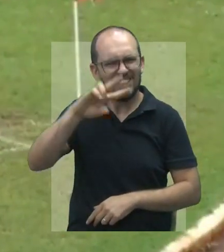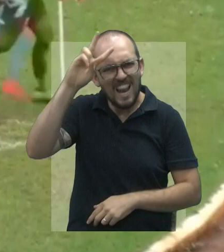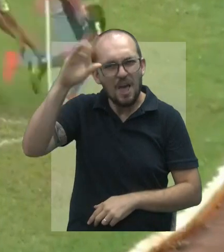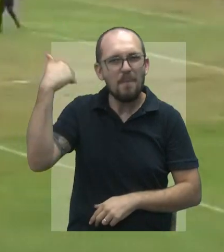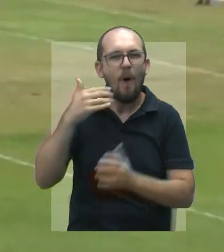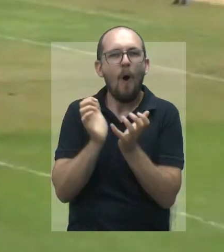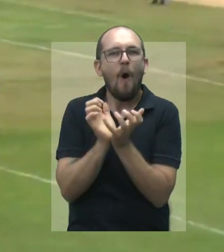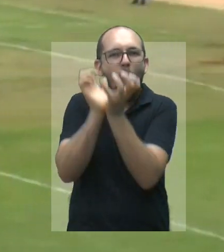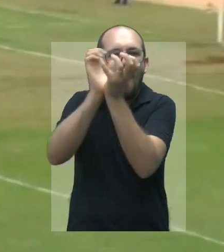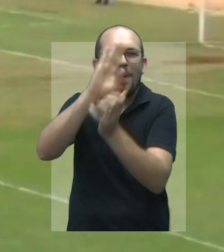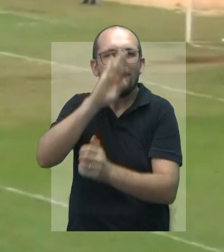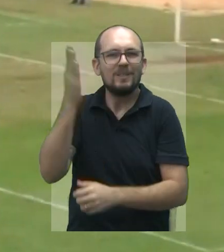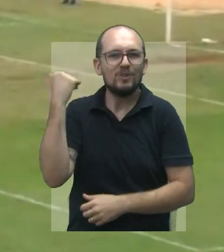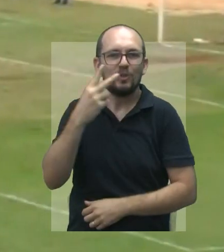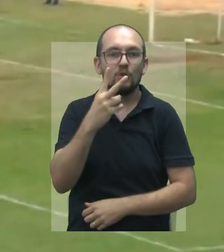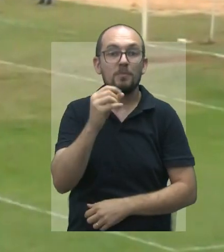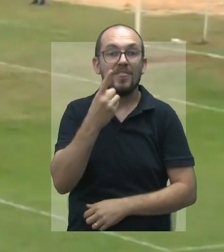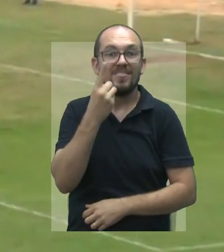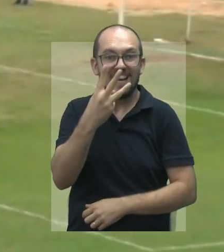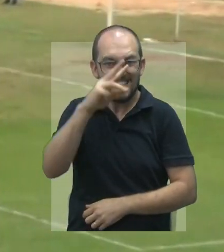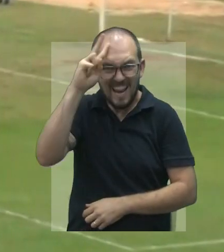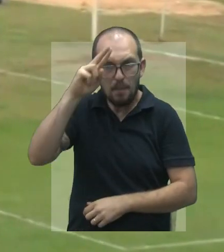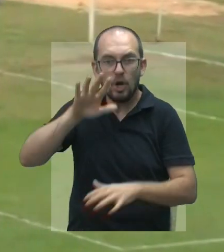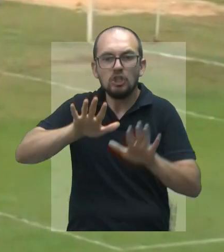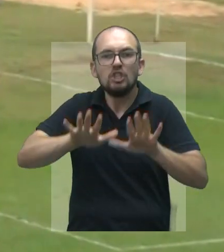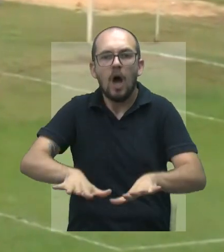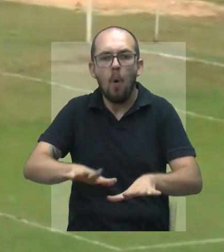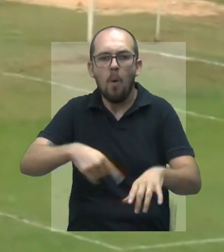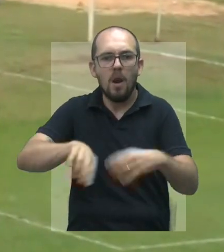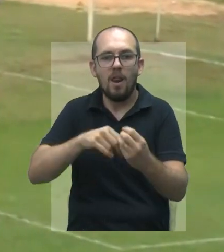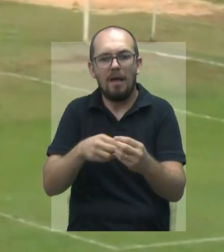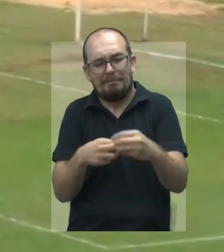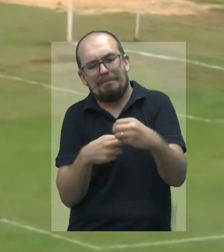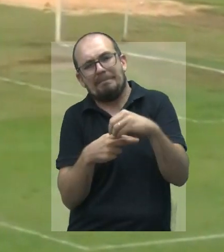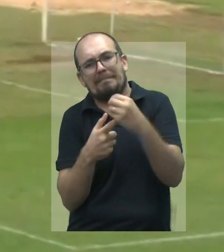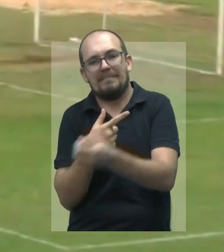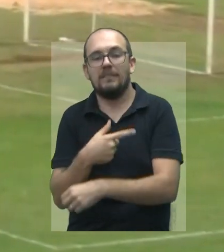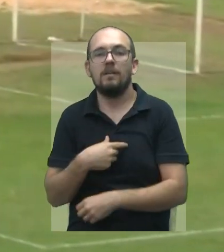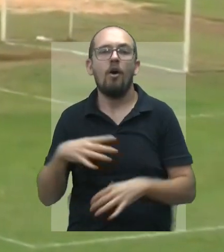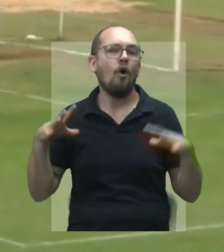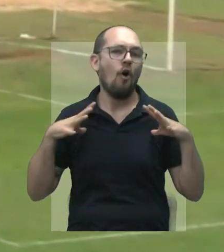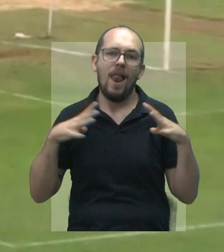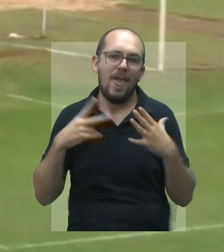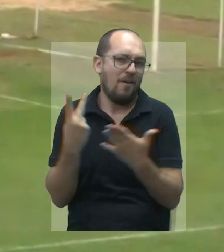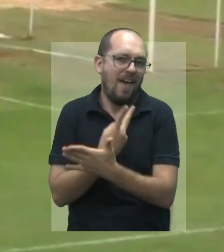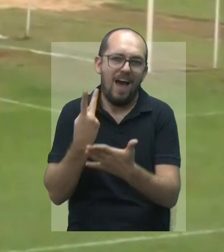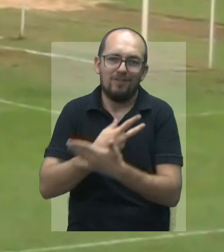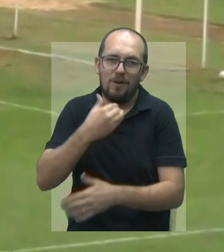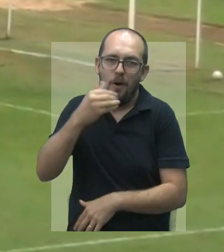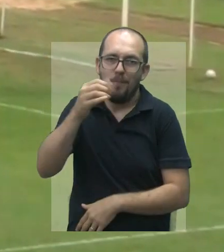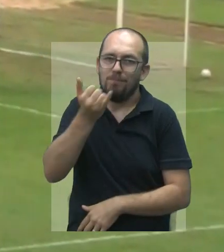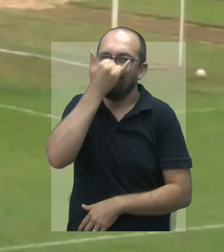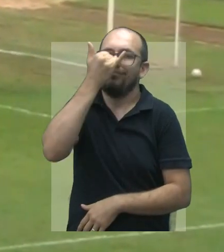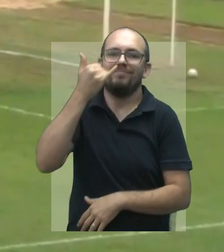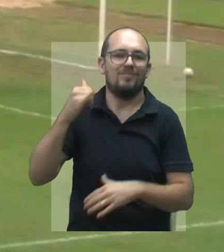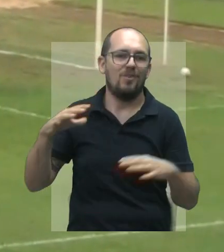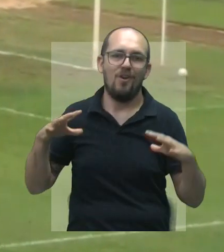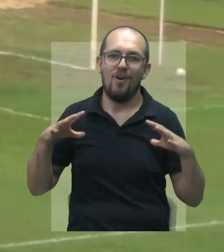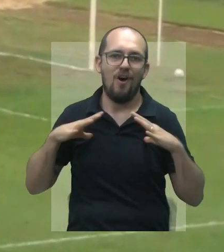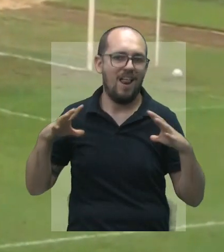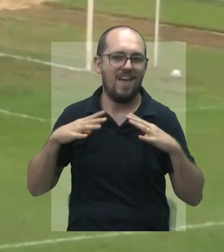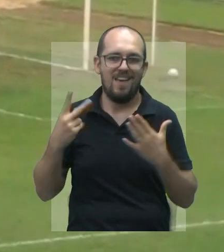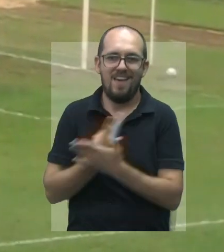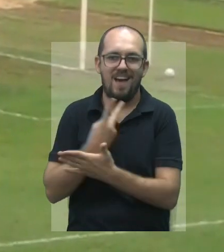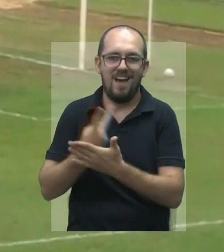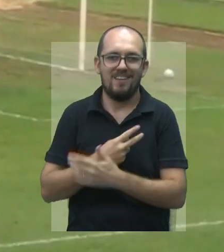das Confederações em 2013 aqui no Brasil, no chão. Ele vacilo conseguiu, do goleiro, vacilo do depois goleiro, ele escorregou também. Exatamente, o